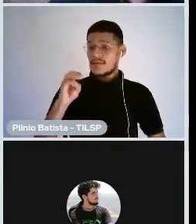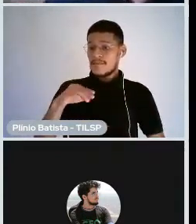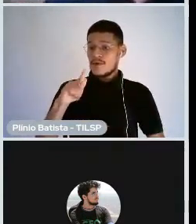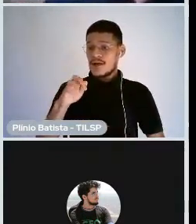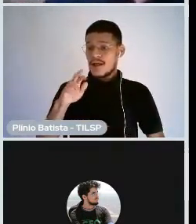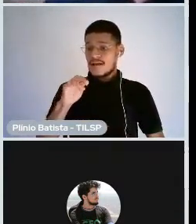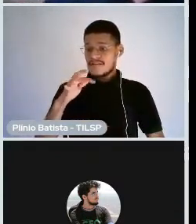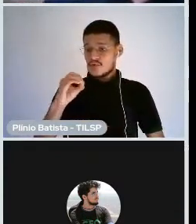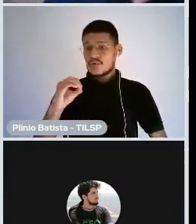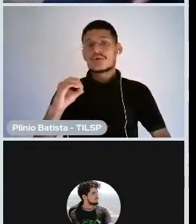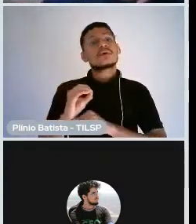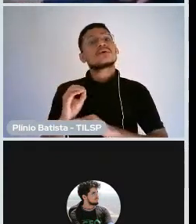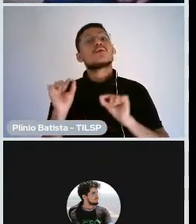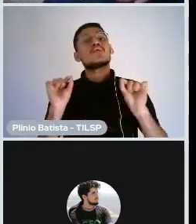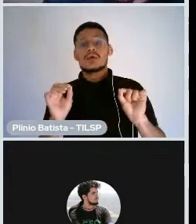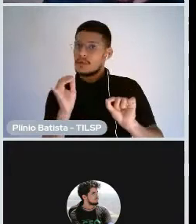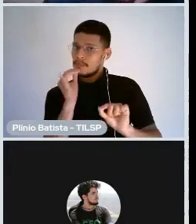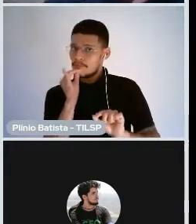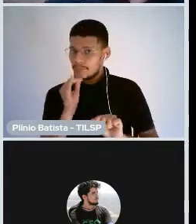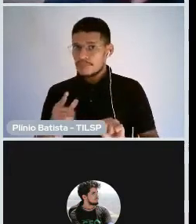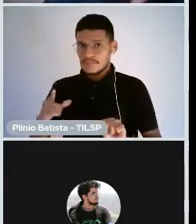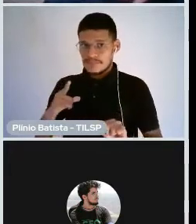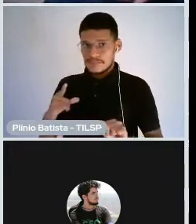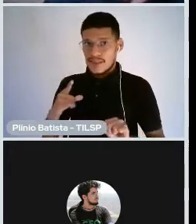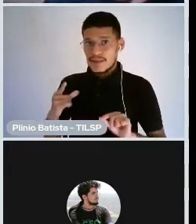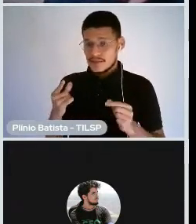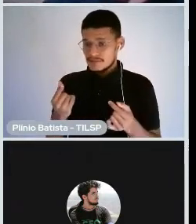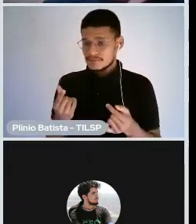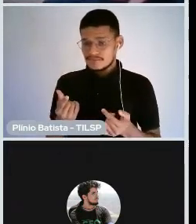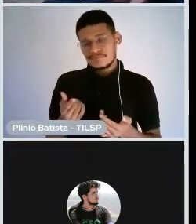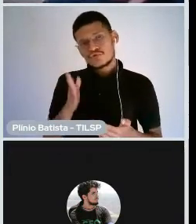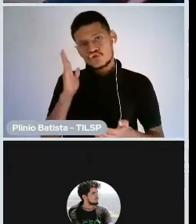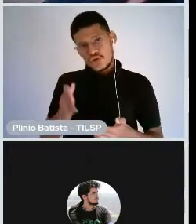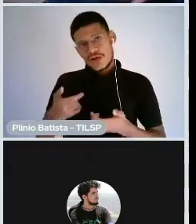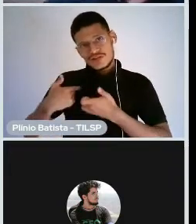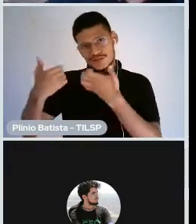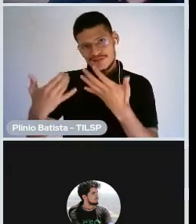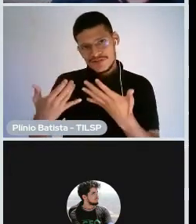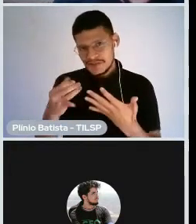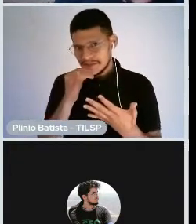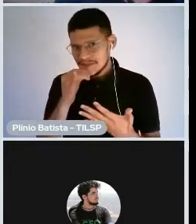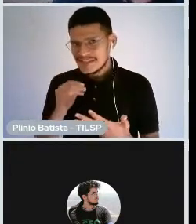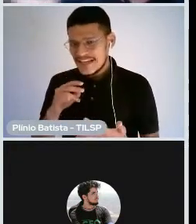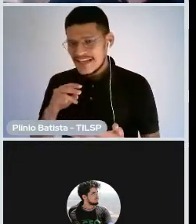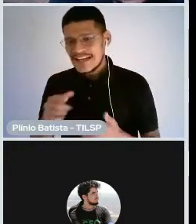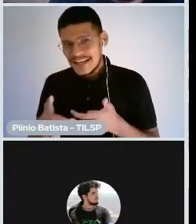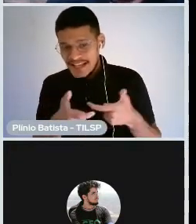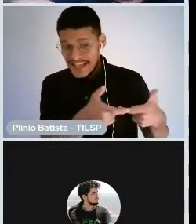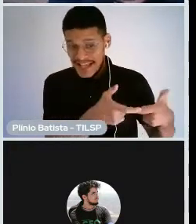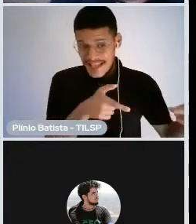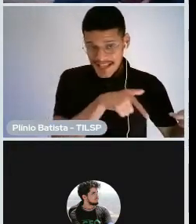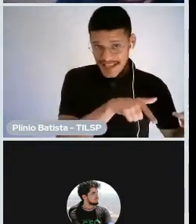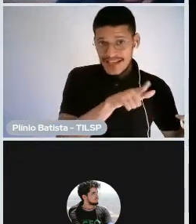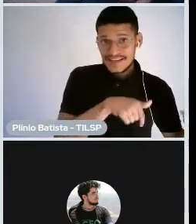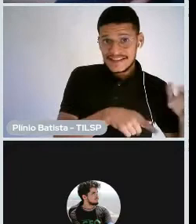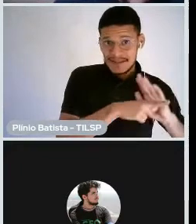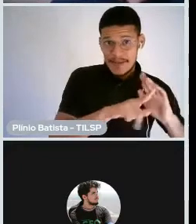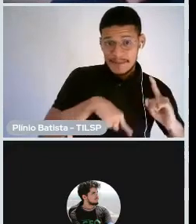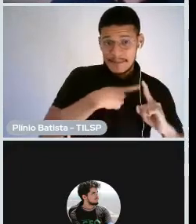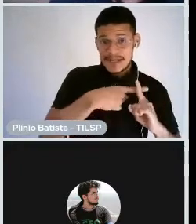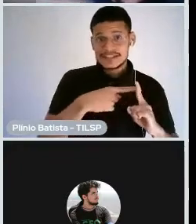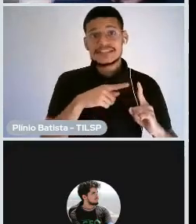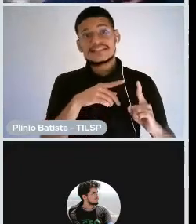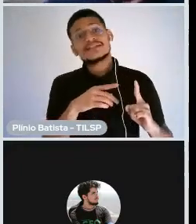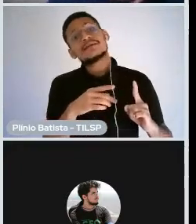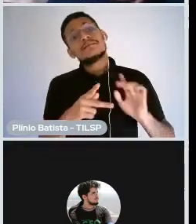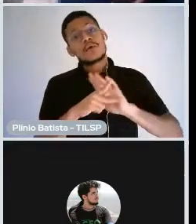para... Quando a gente coloca ali, né, que é a taxa, o crescimento vegetativo mais a taxa de imigração e emigração, para